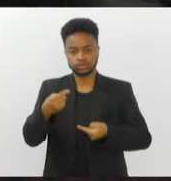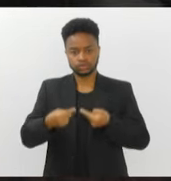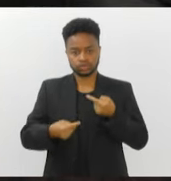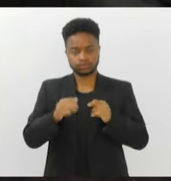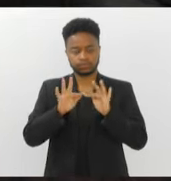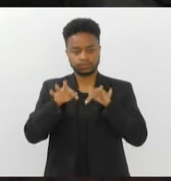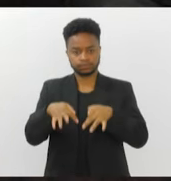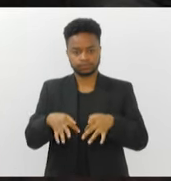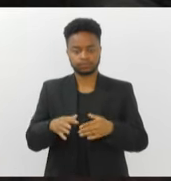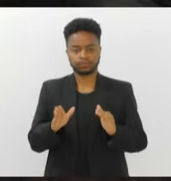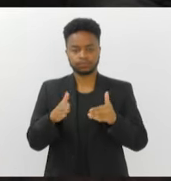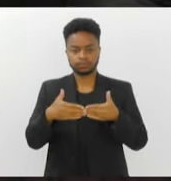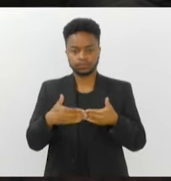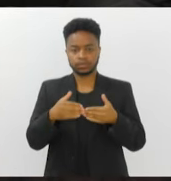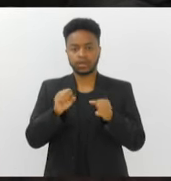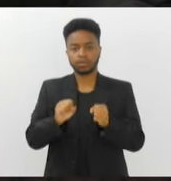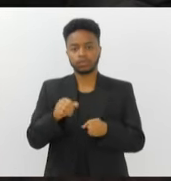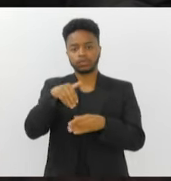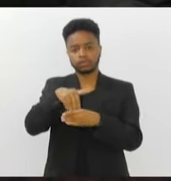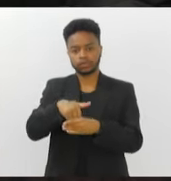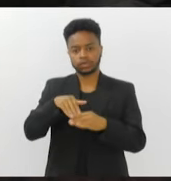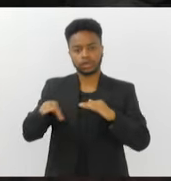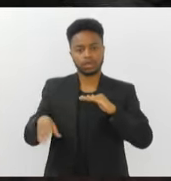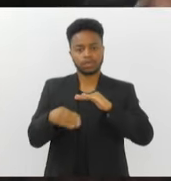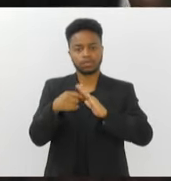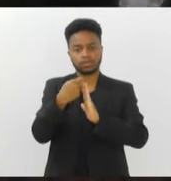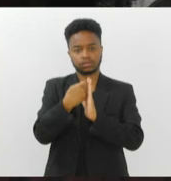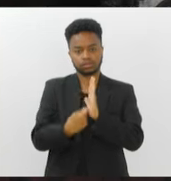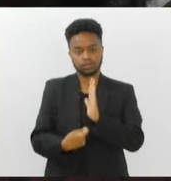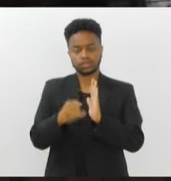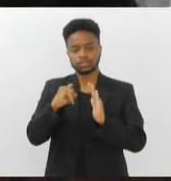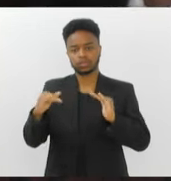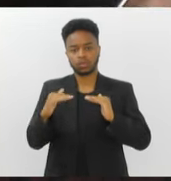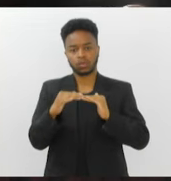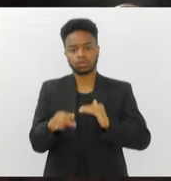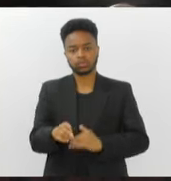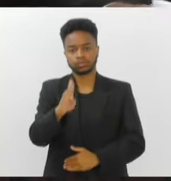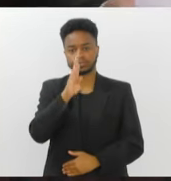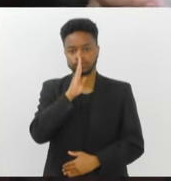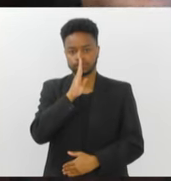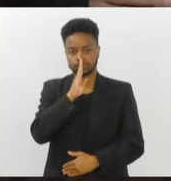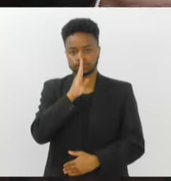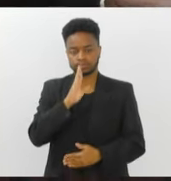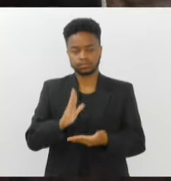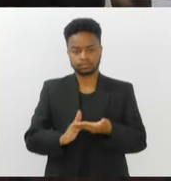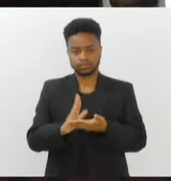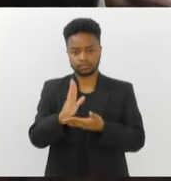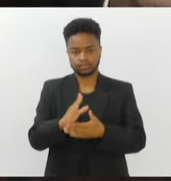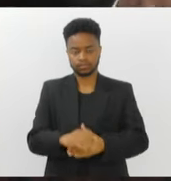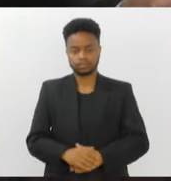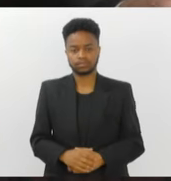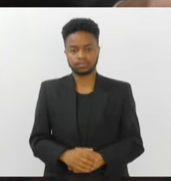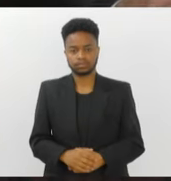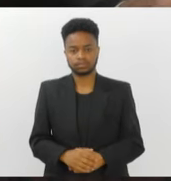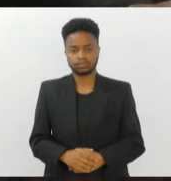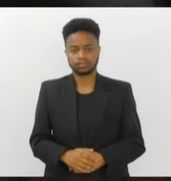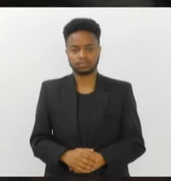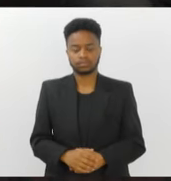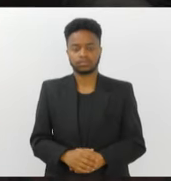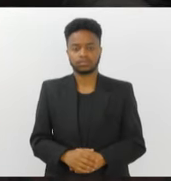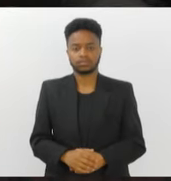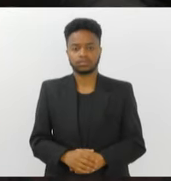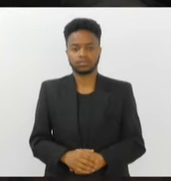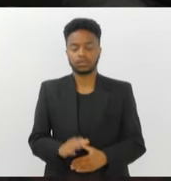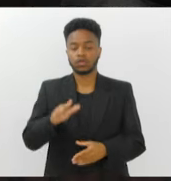encerrada a discussão. Em votação, a emenda de redação. Senhores que aprovam, permaneçam como estão. Aprovado. Em votação,